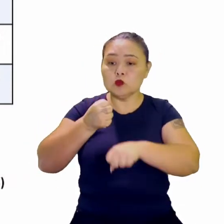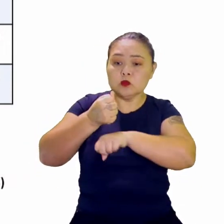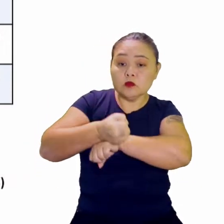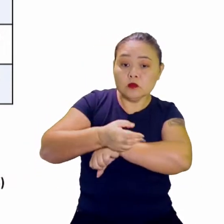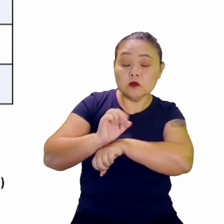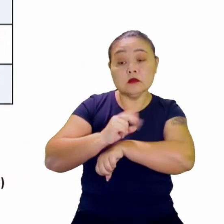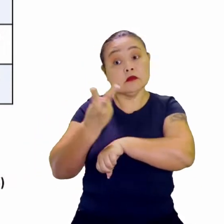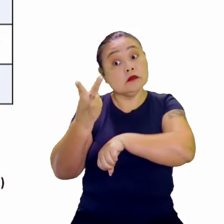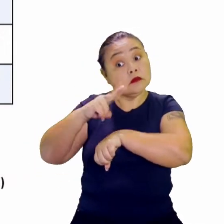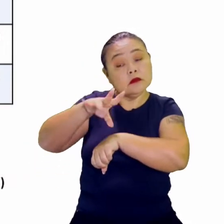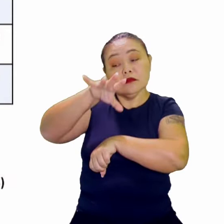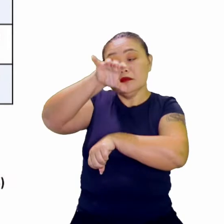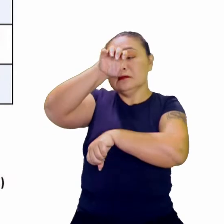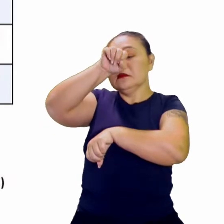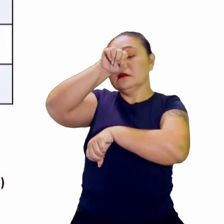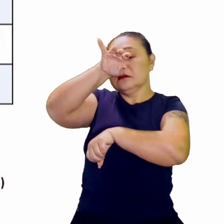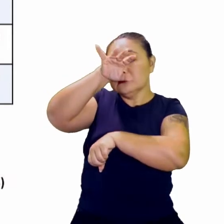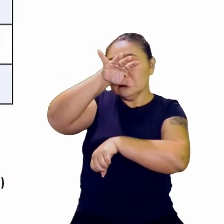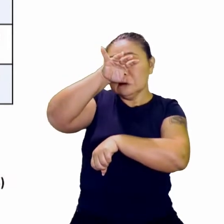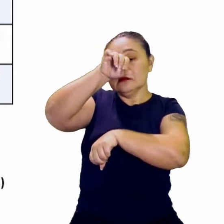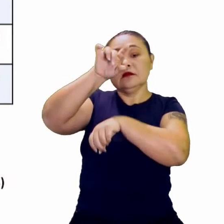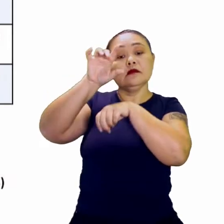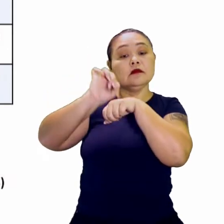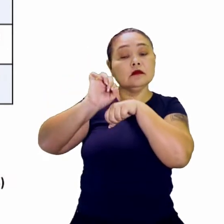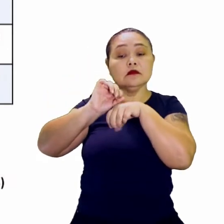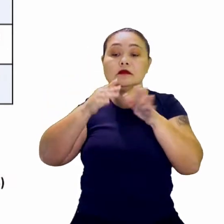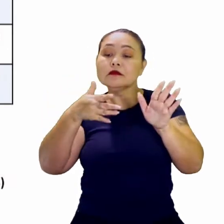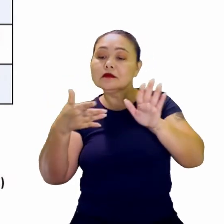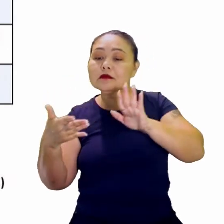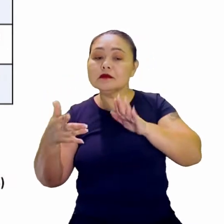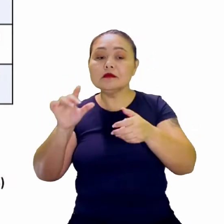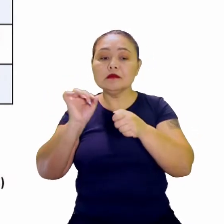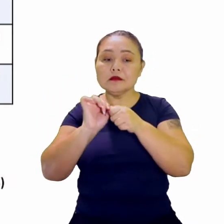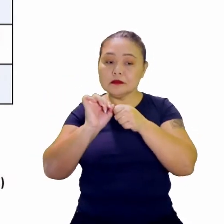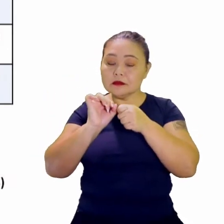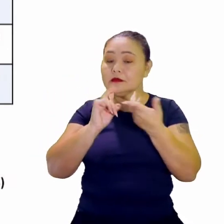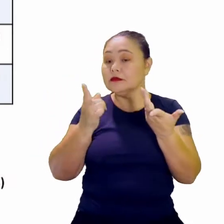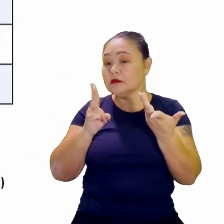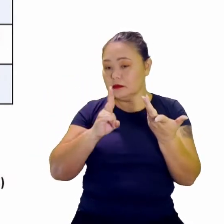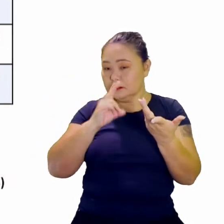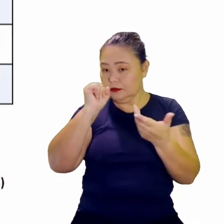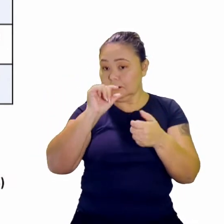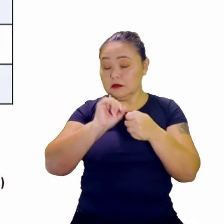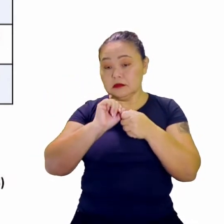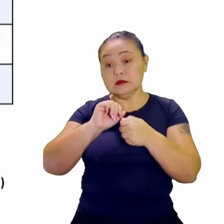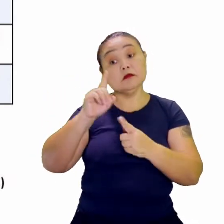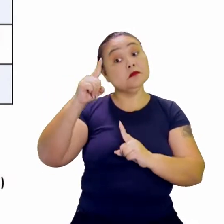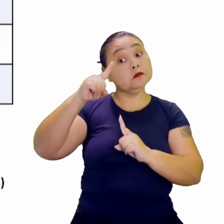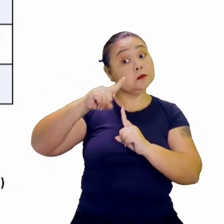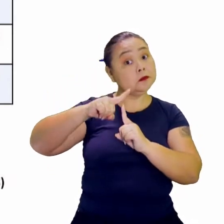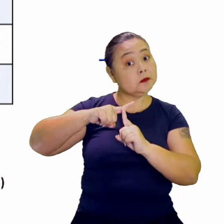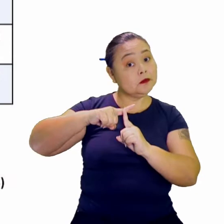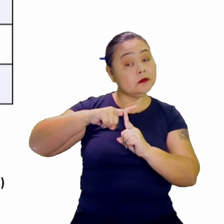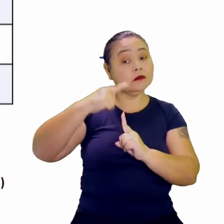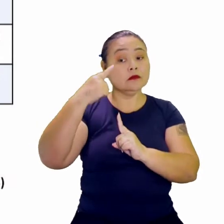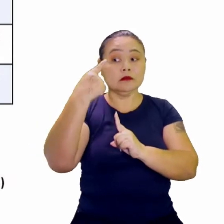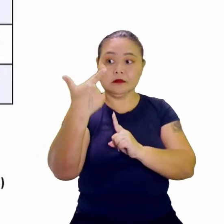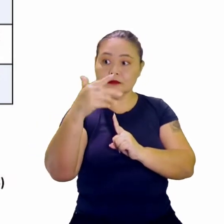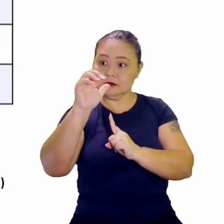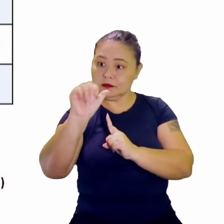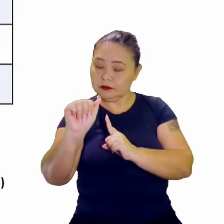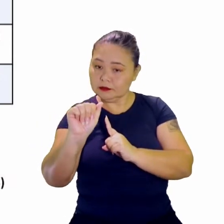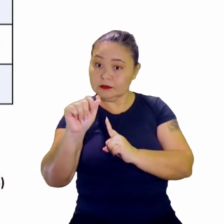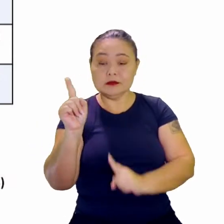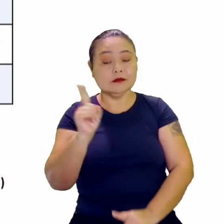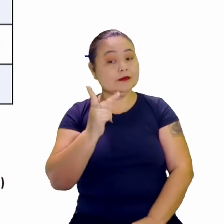e aeróbio, e o nível de produção é intermediário. Será que é tipo 2A? Professor, eu acho que